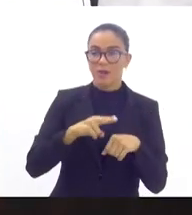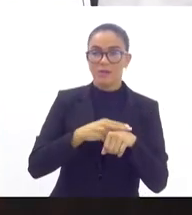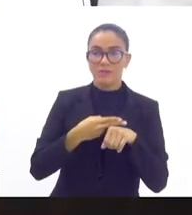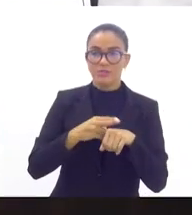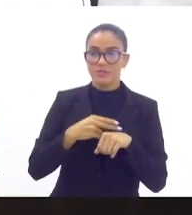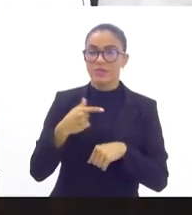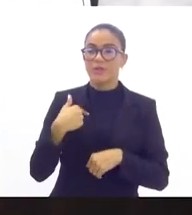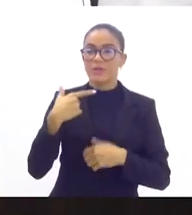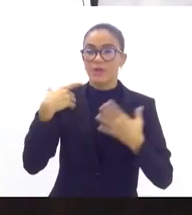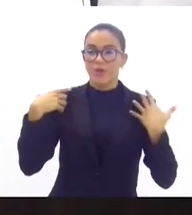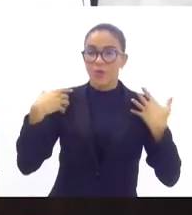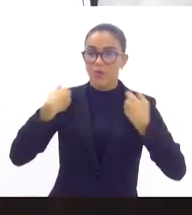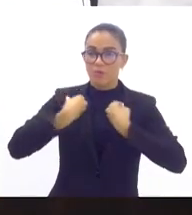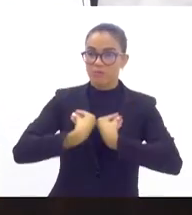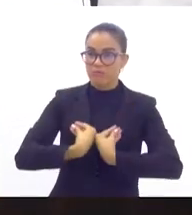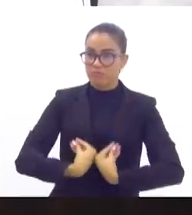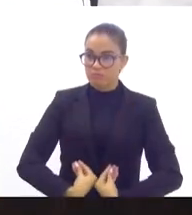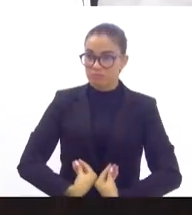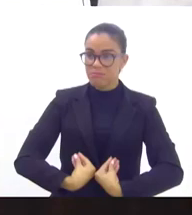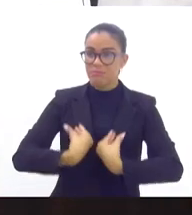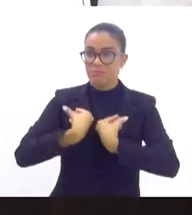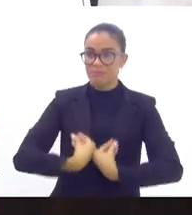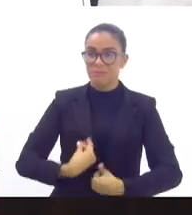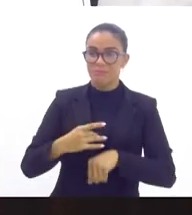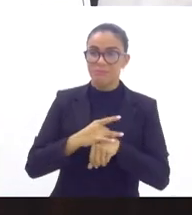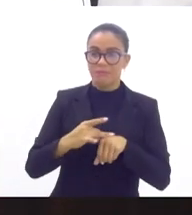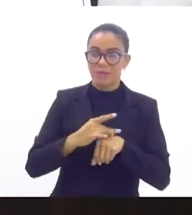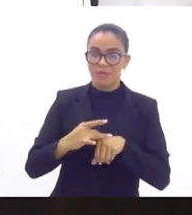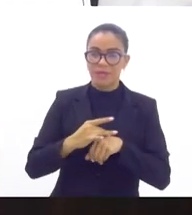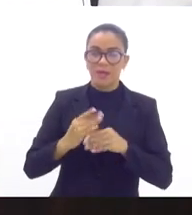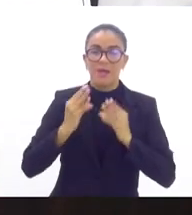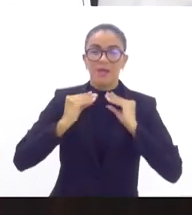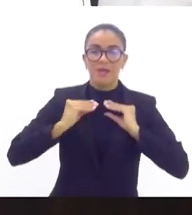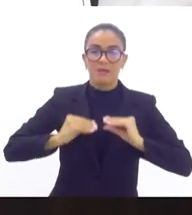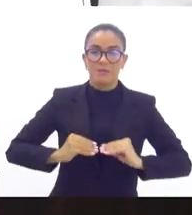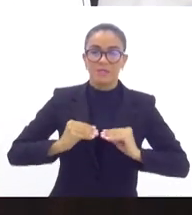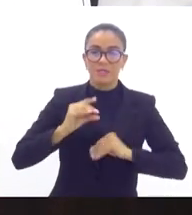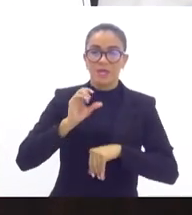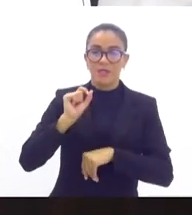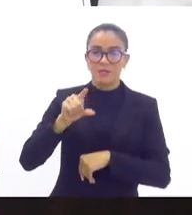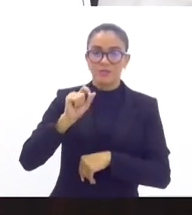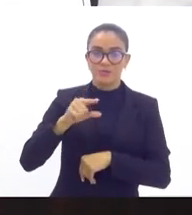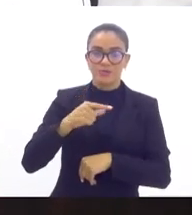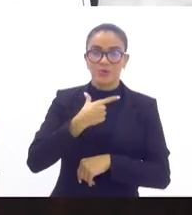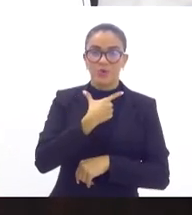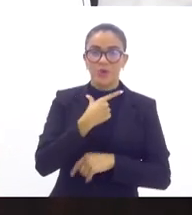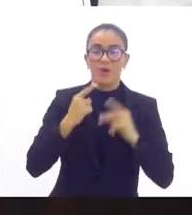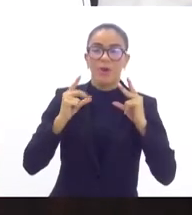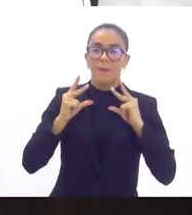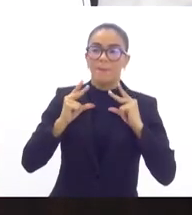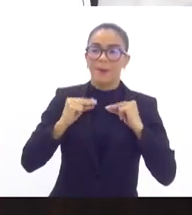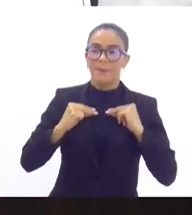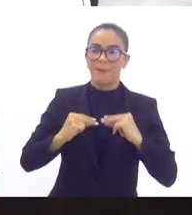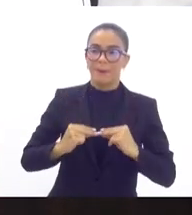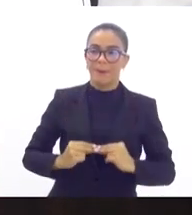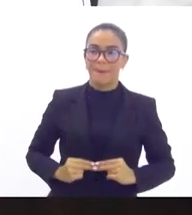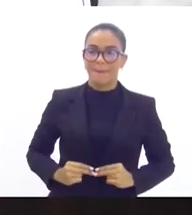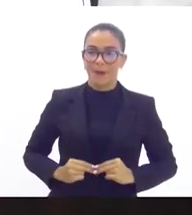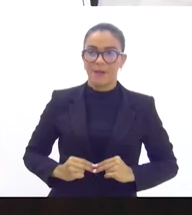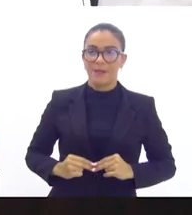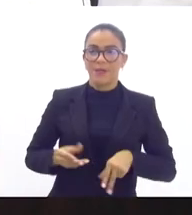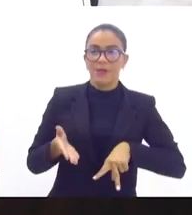Estou vestindo um blazer Preto uma camiseta azul com crachá com brochinhas e uma calça